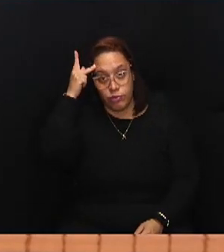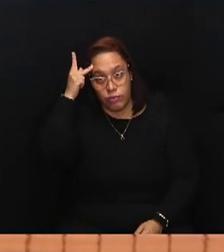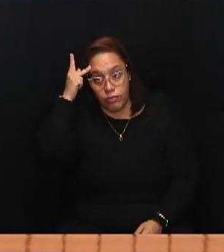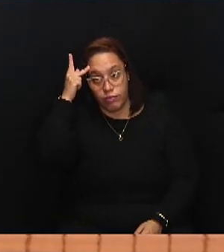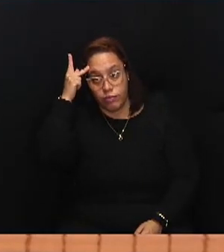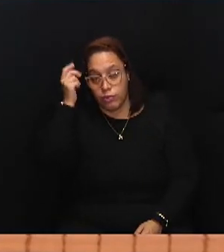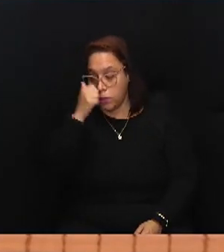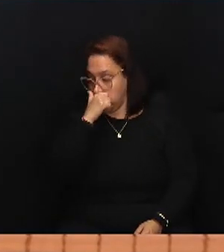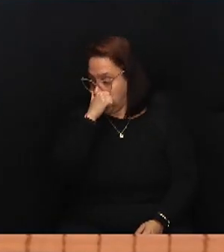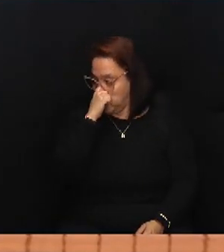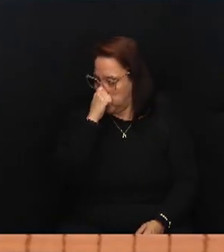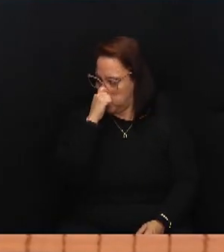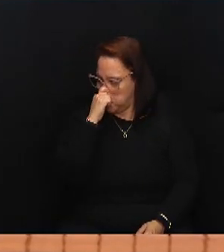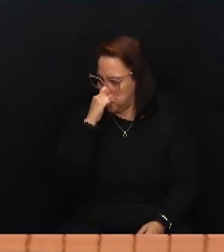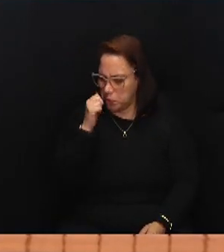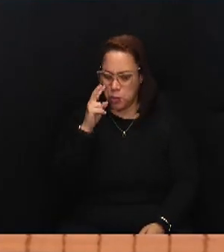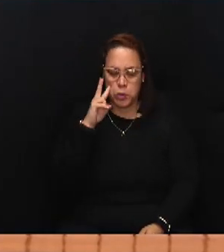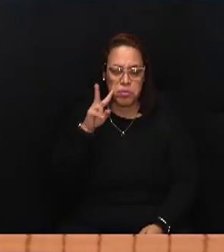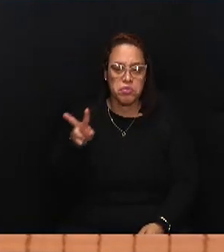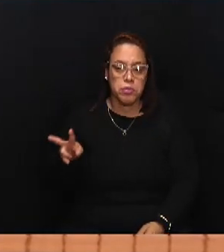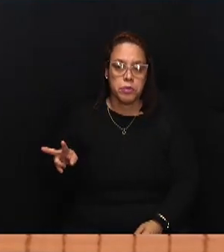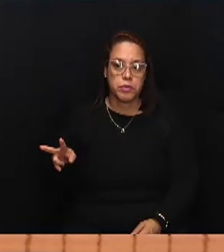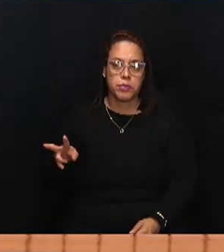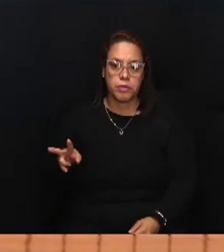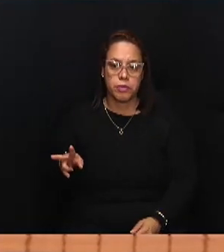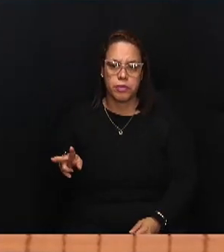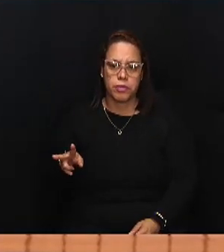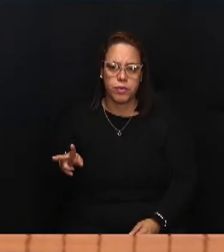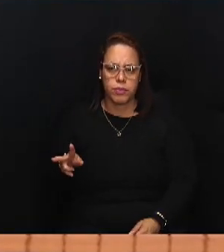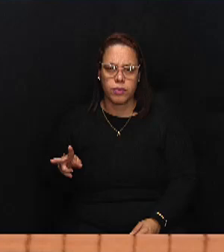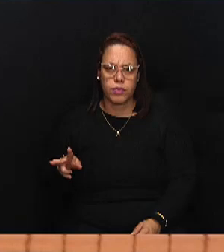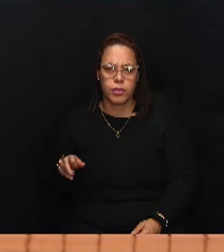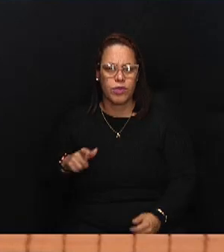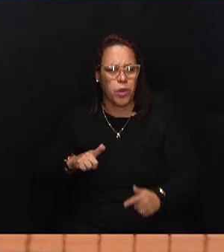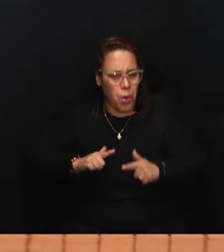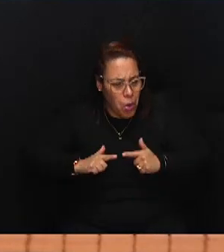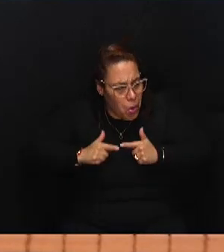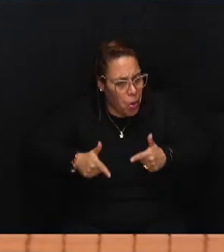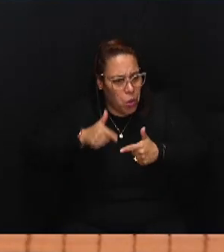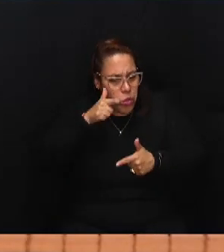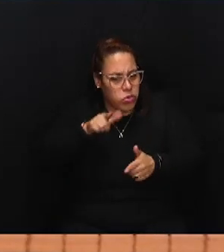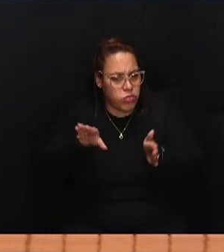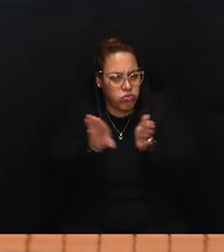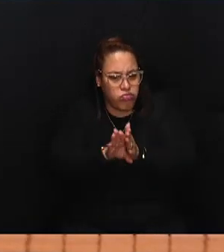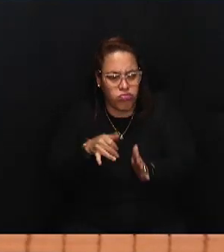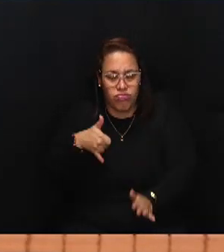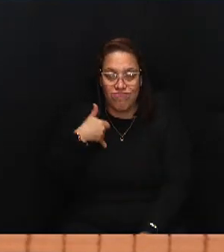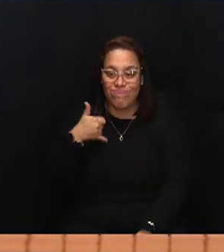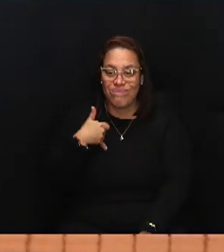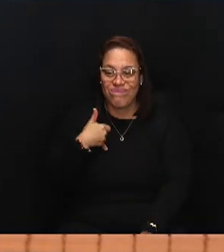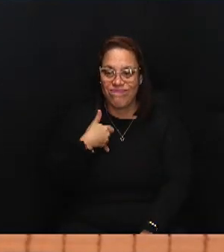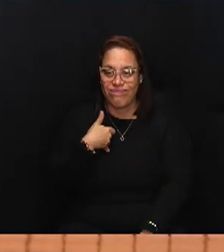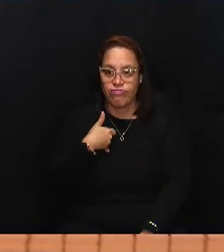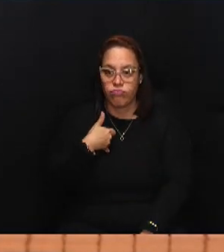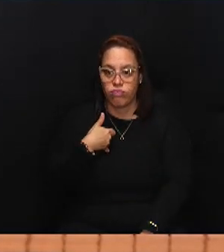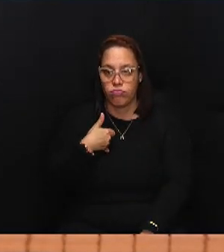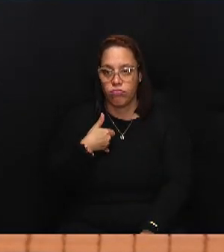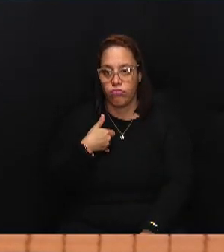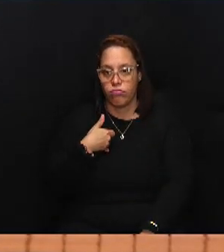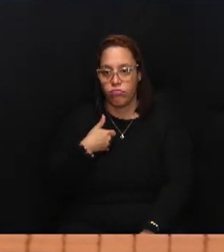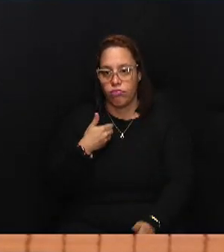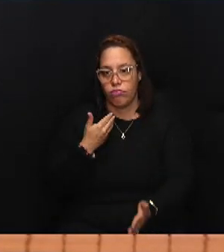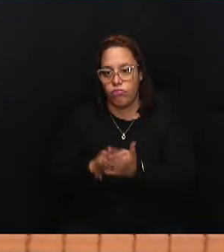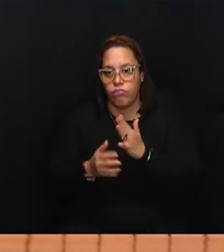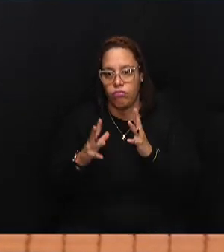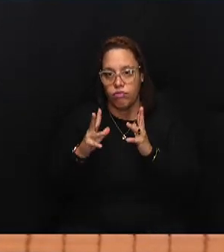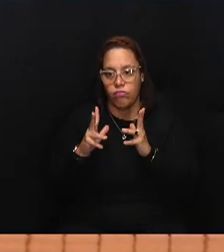pessoas que são pessoas que batalham para conseguir. Aí chega na sua idade, ele realmente perdeu tudo.